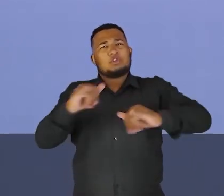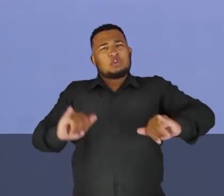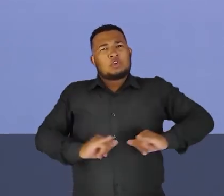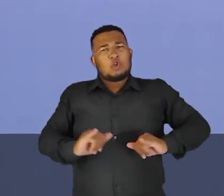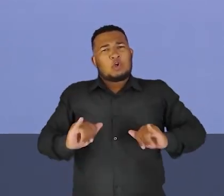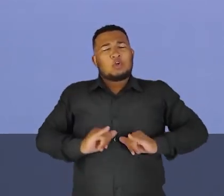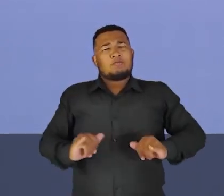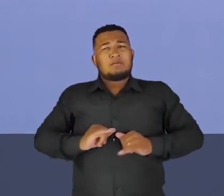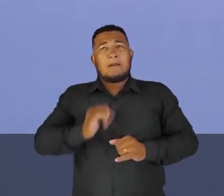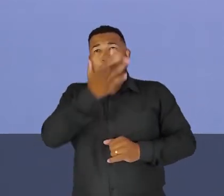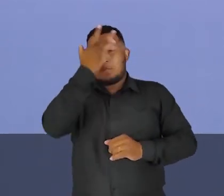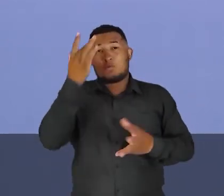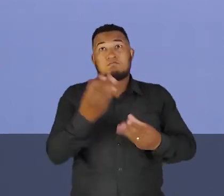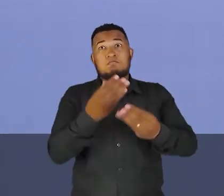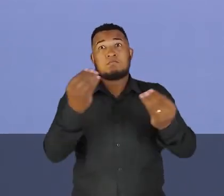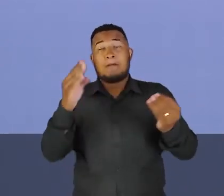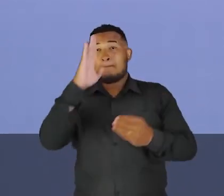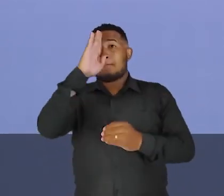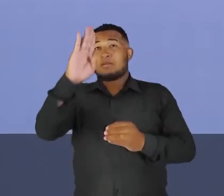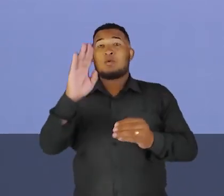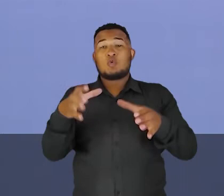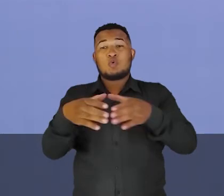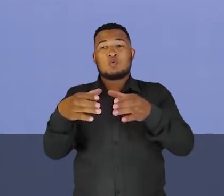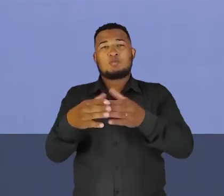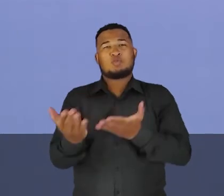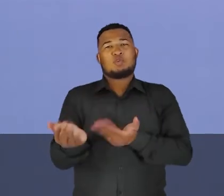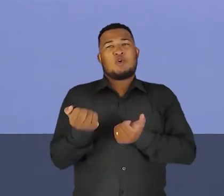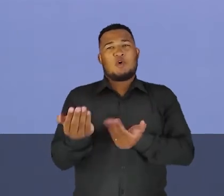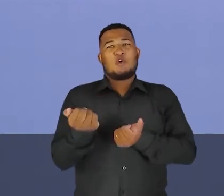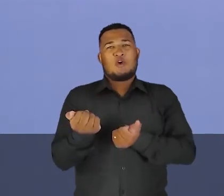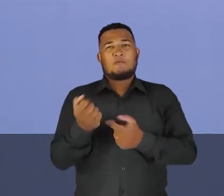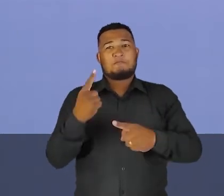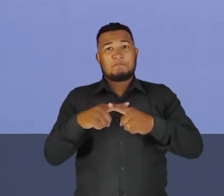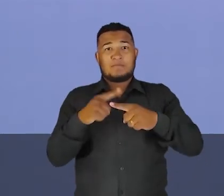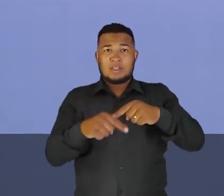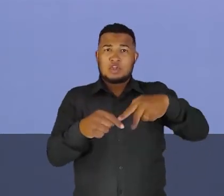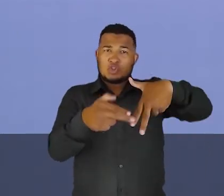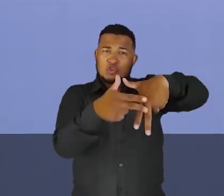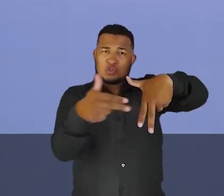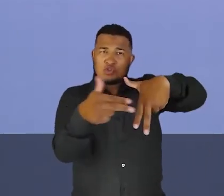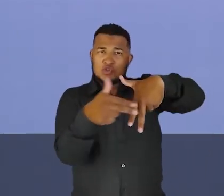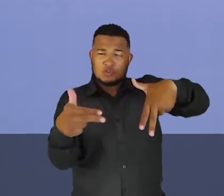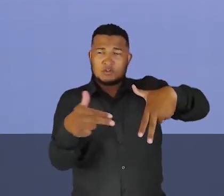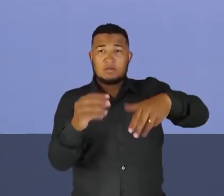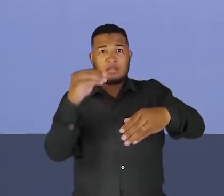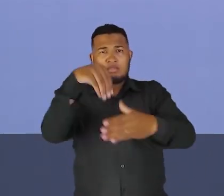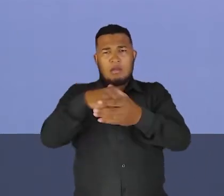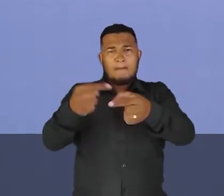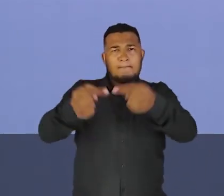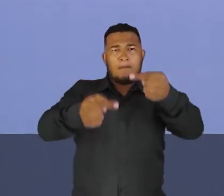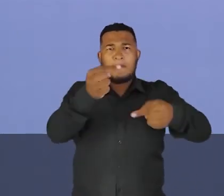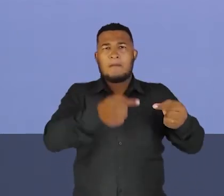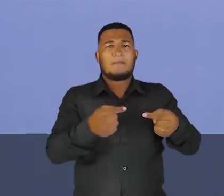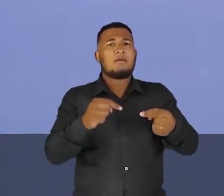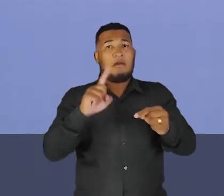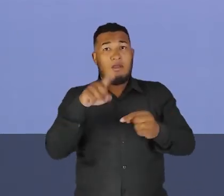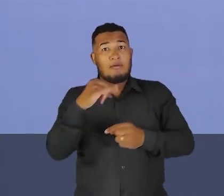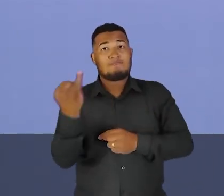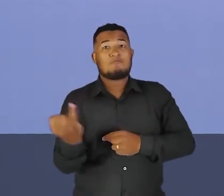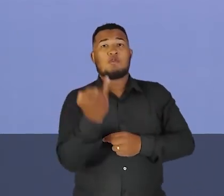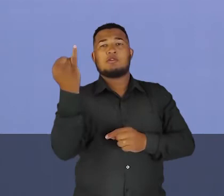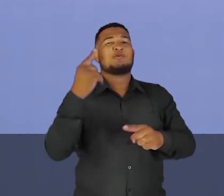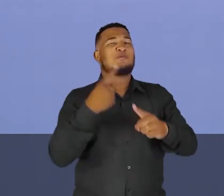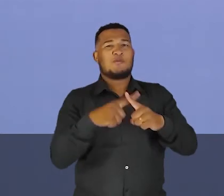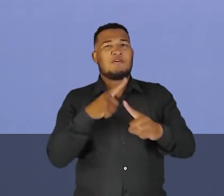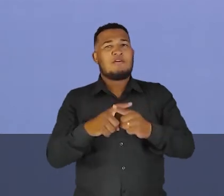pessoas, principalmente entre os jovens, tá? Porque a noção de gênero, tá, nos debates, né, ela é de extrema importância, porque